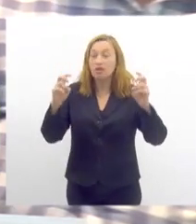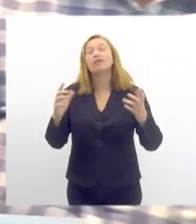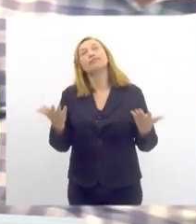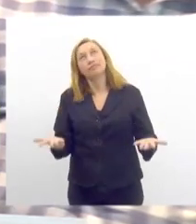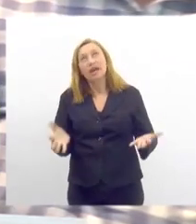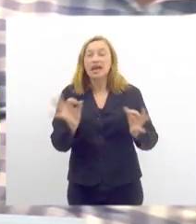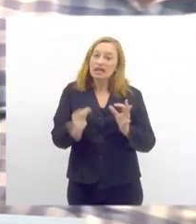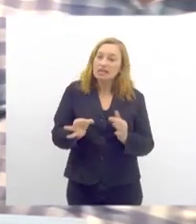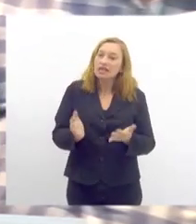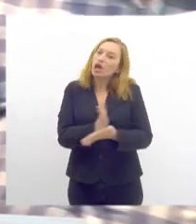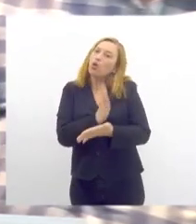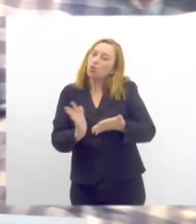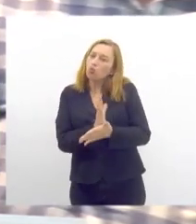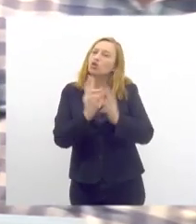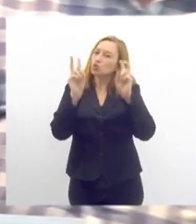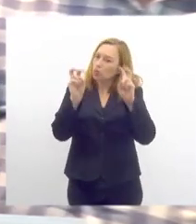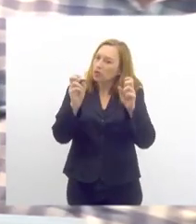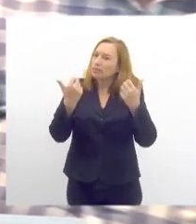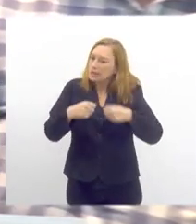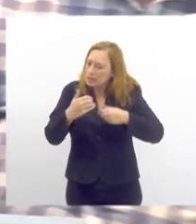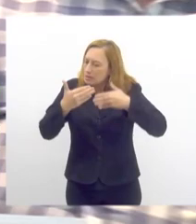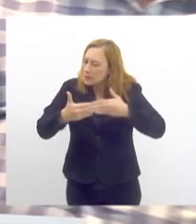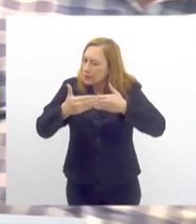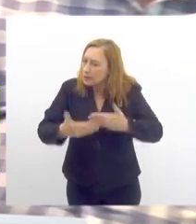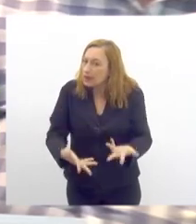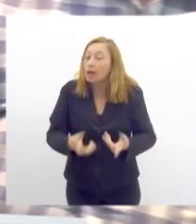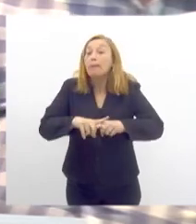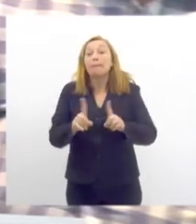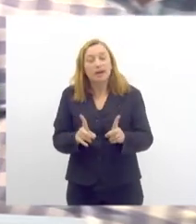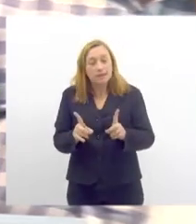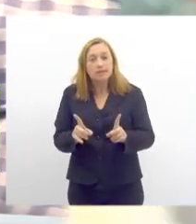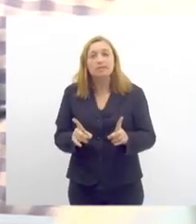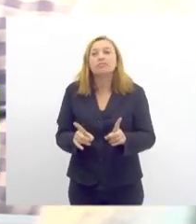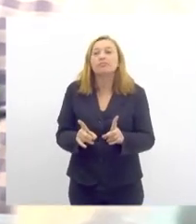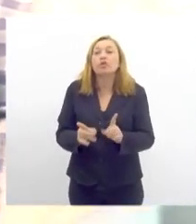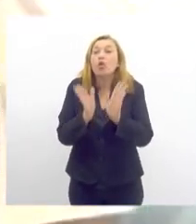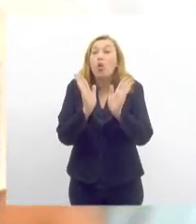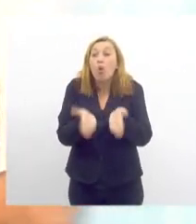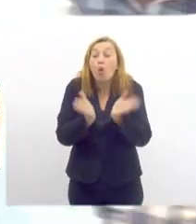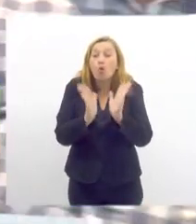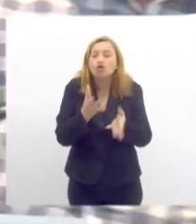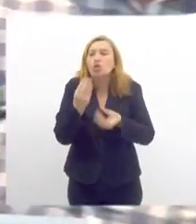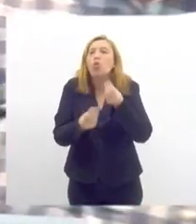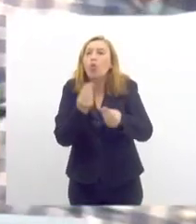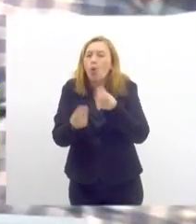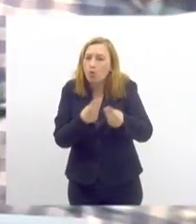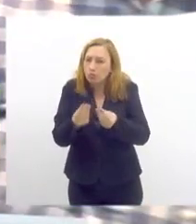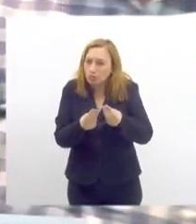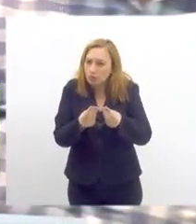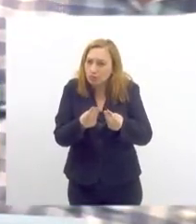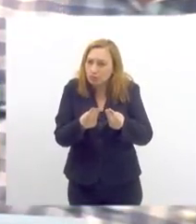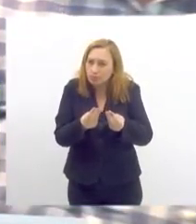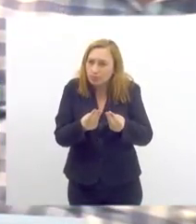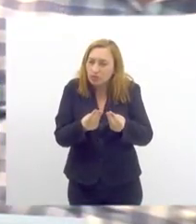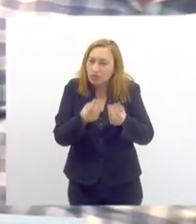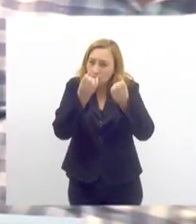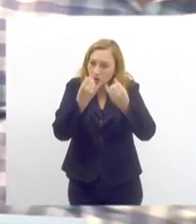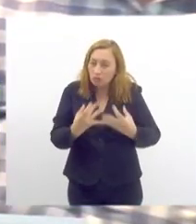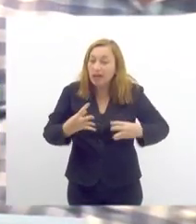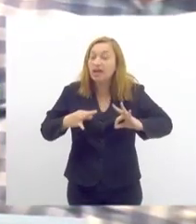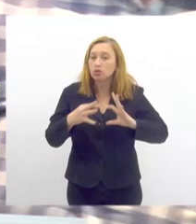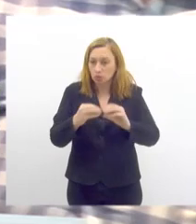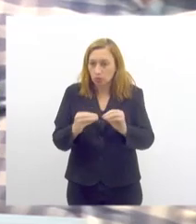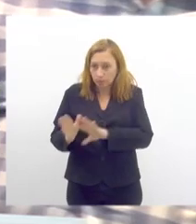ser ainda avançadas. Mas, enfim, hoje, como é que eu vou passar um panorama para finalizar, como é que está o plano